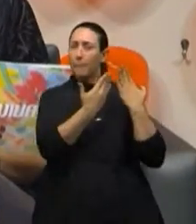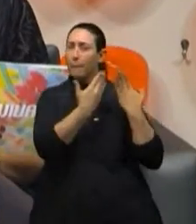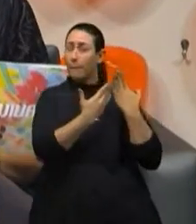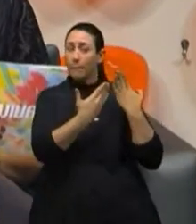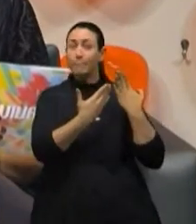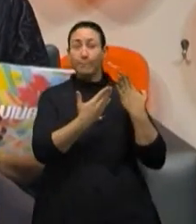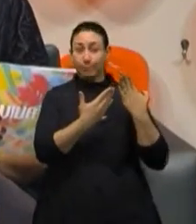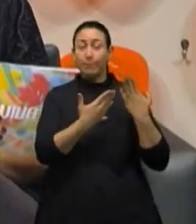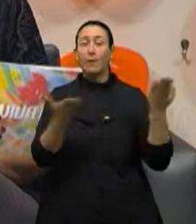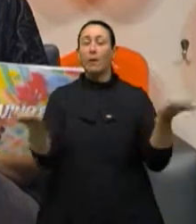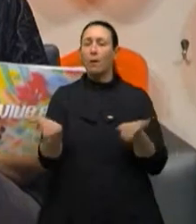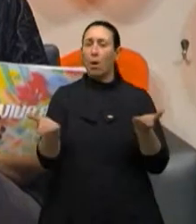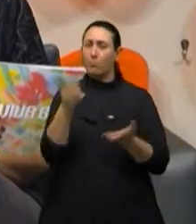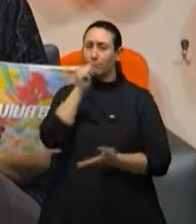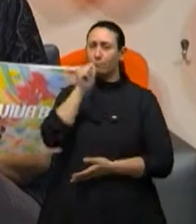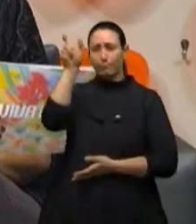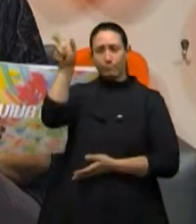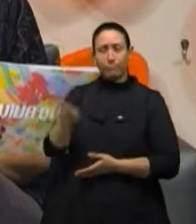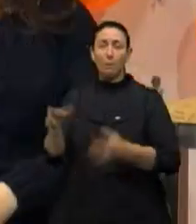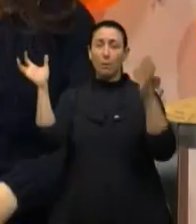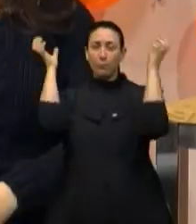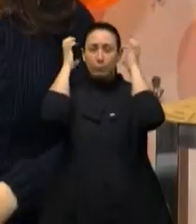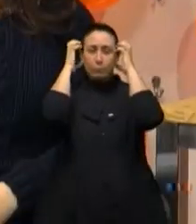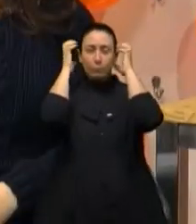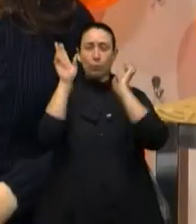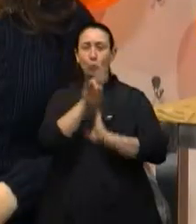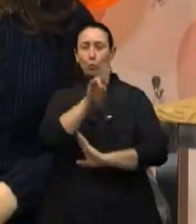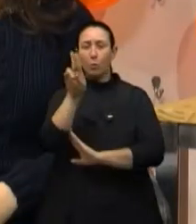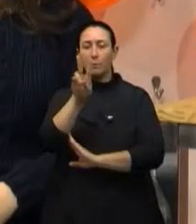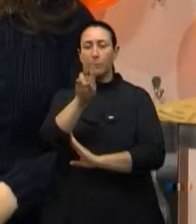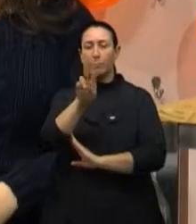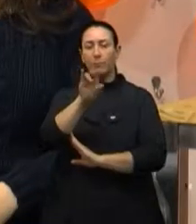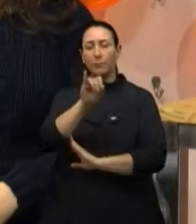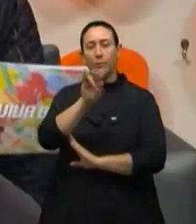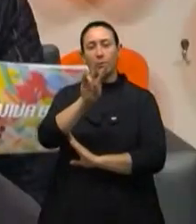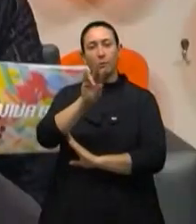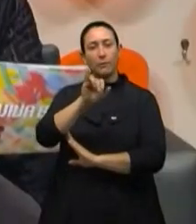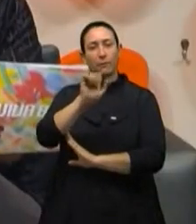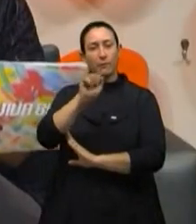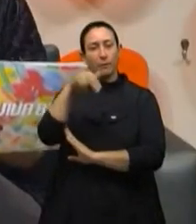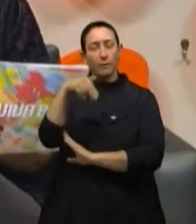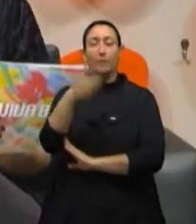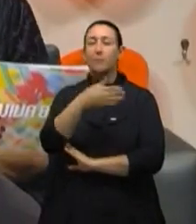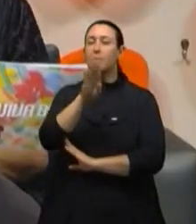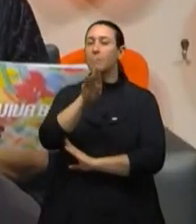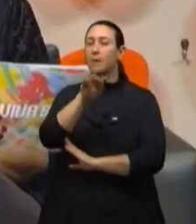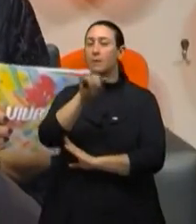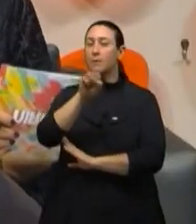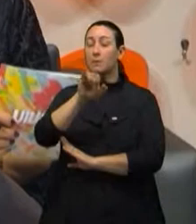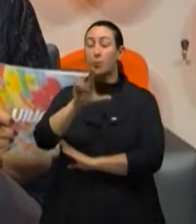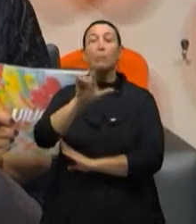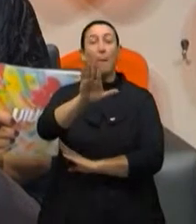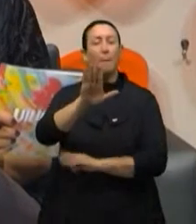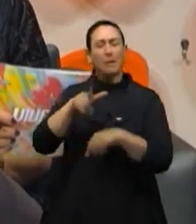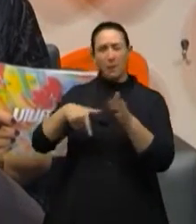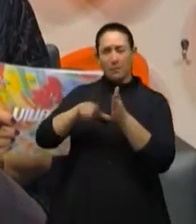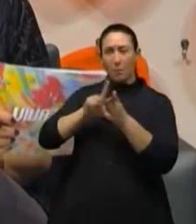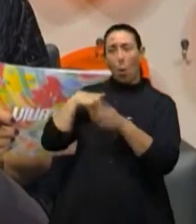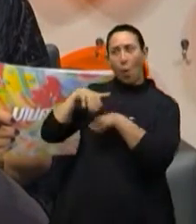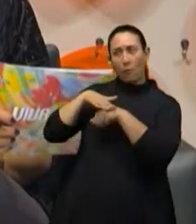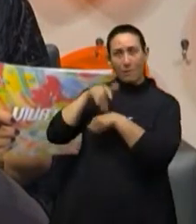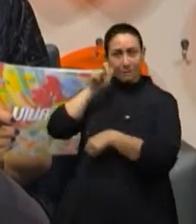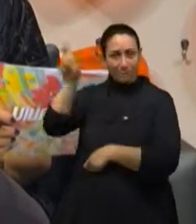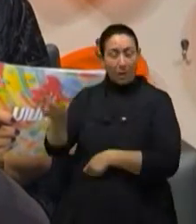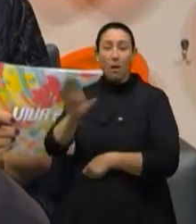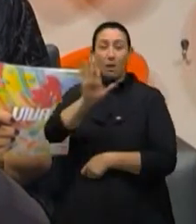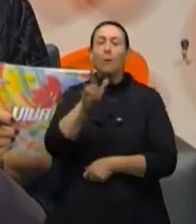conhecer hoje com afono audiólogo Vivian estrela Brasil mas antes de eu conversar com a Vivian nós vamos ver as dúvidas de